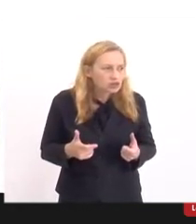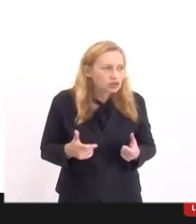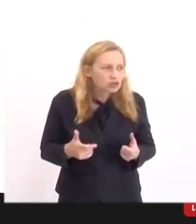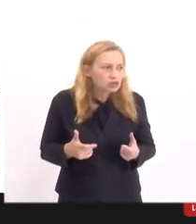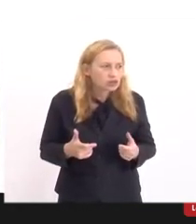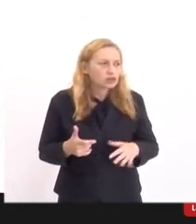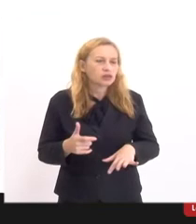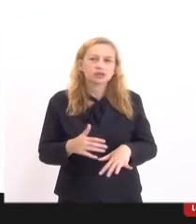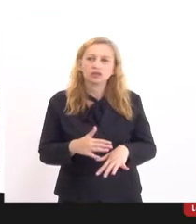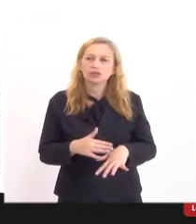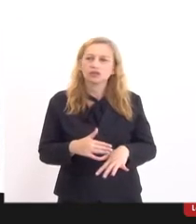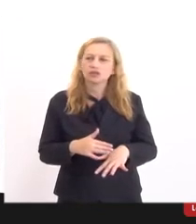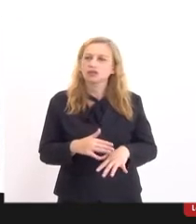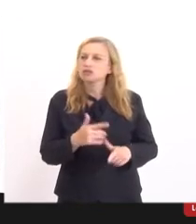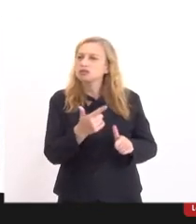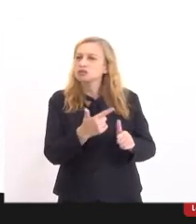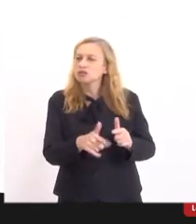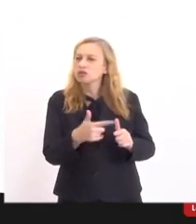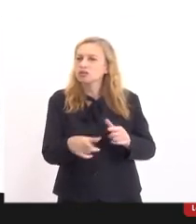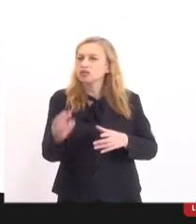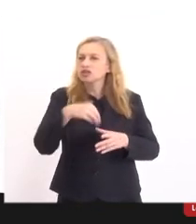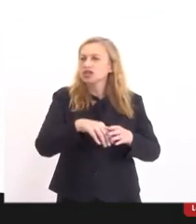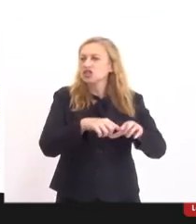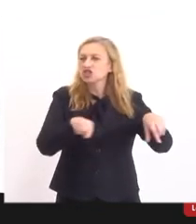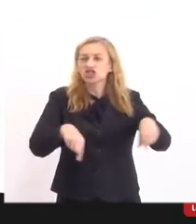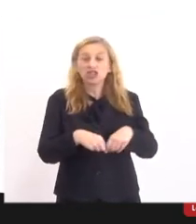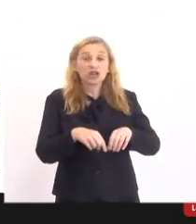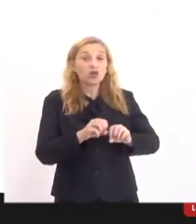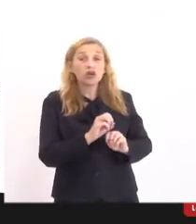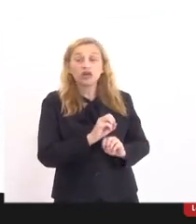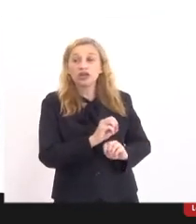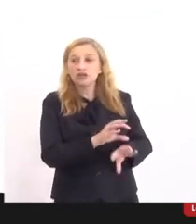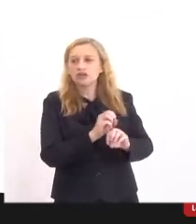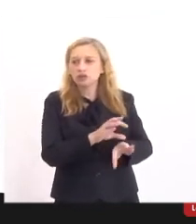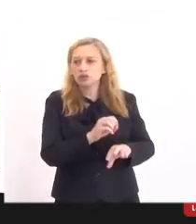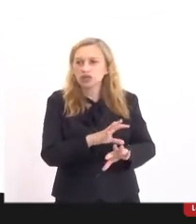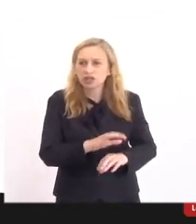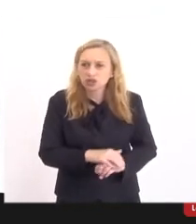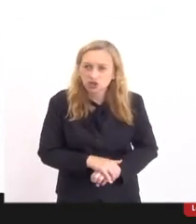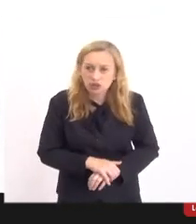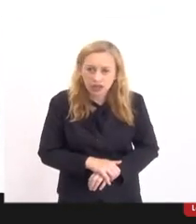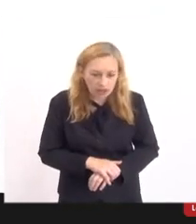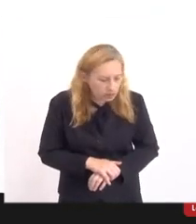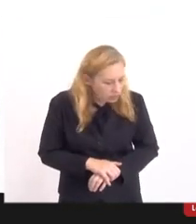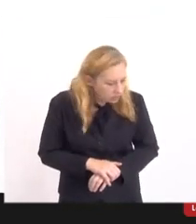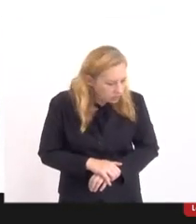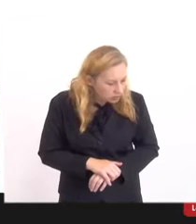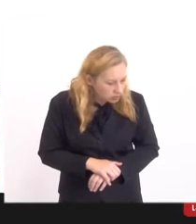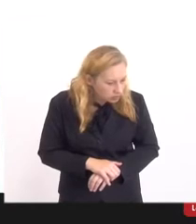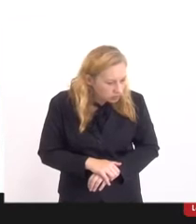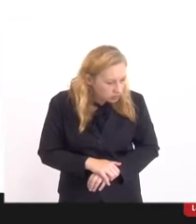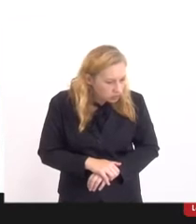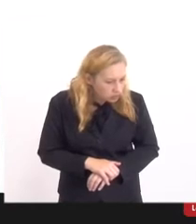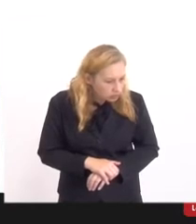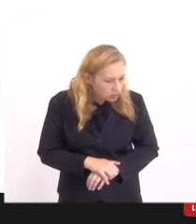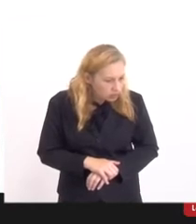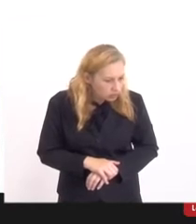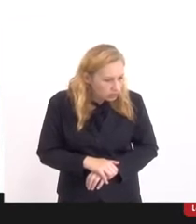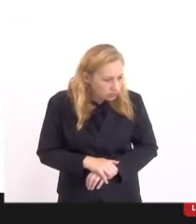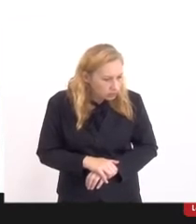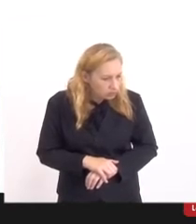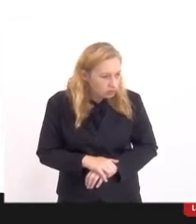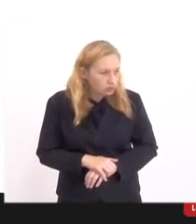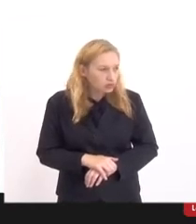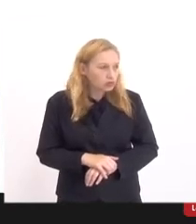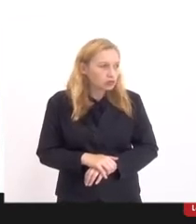canais de ventilação na sala de aula, outras não conseguiram fazer isso. E a gente acabou de iniciar um ano com uma modulação de